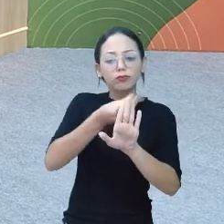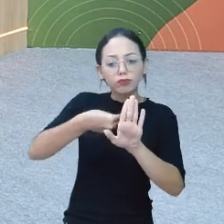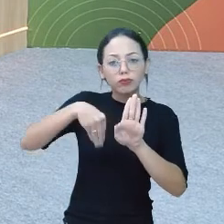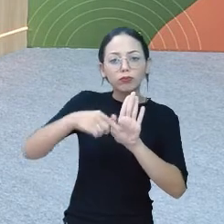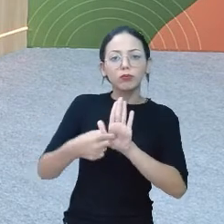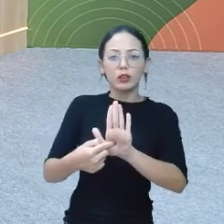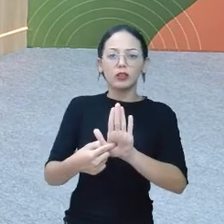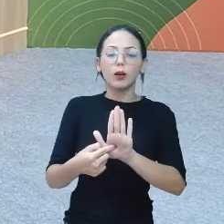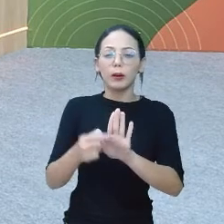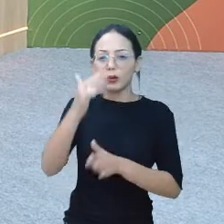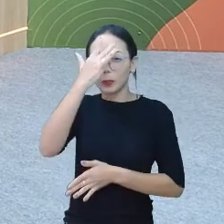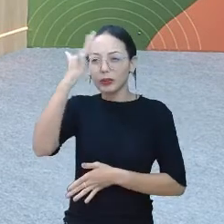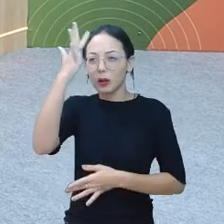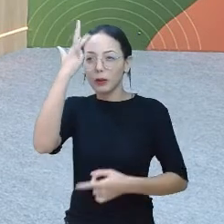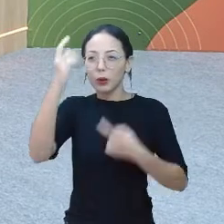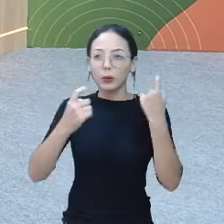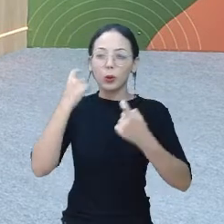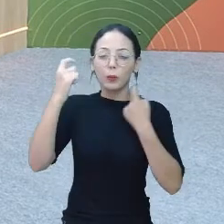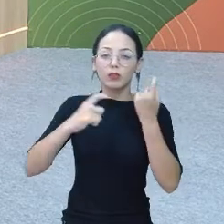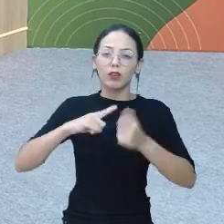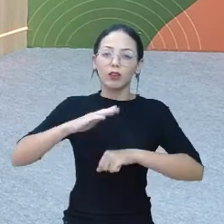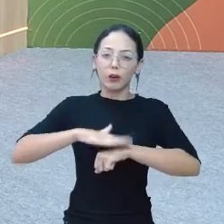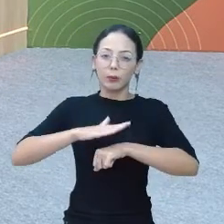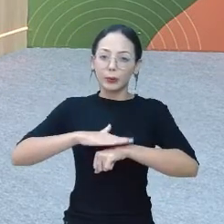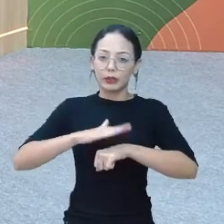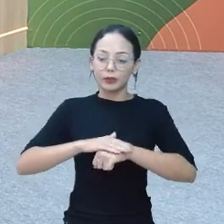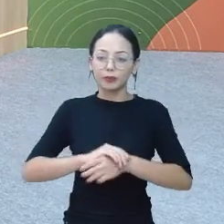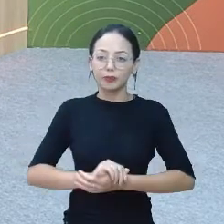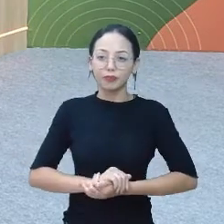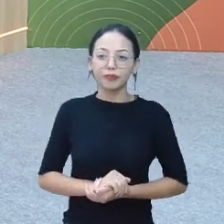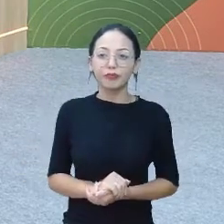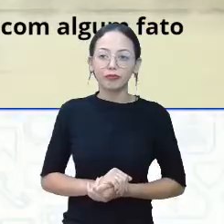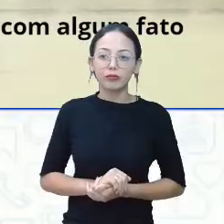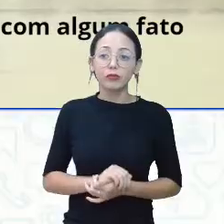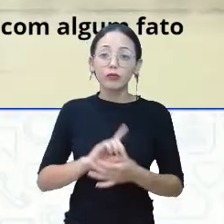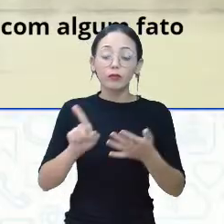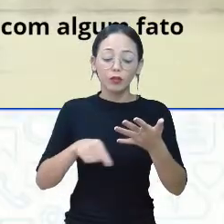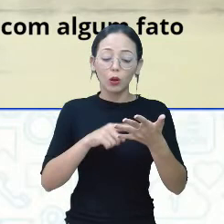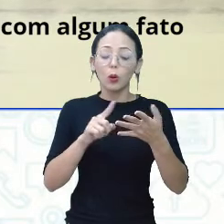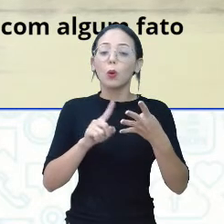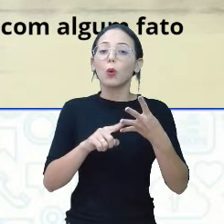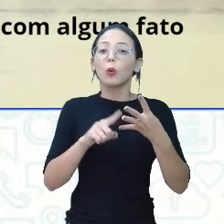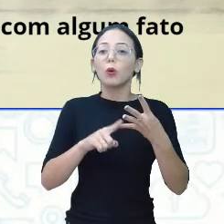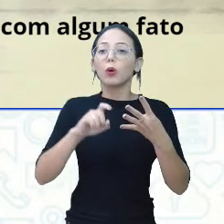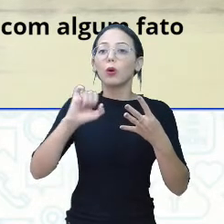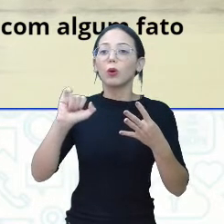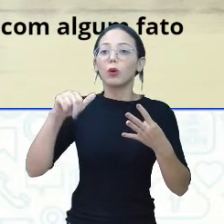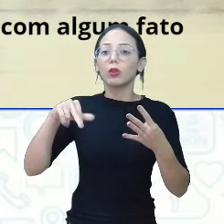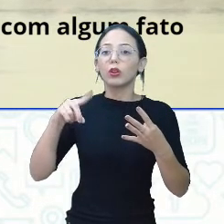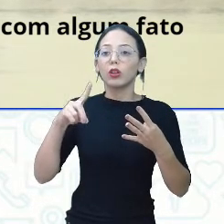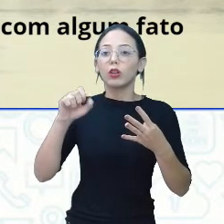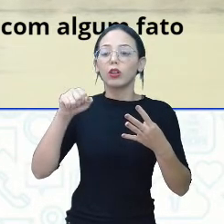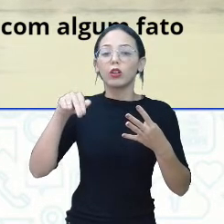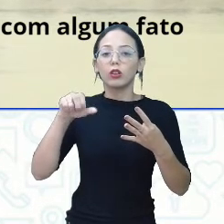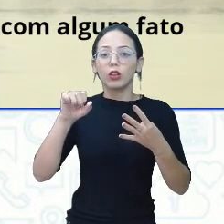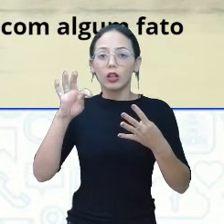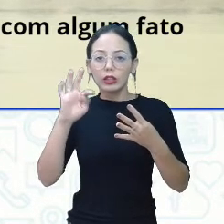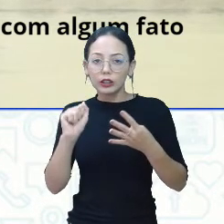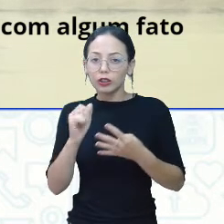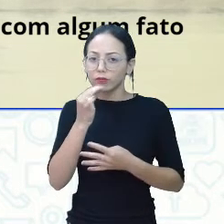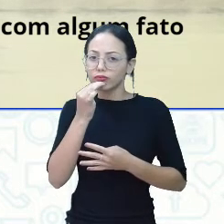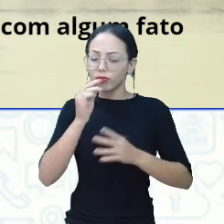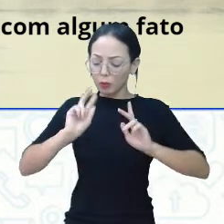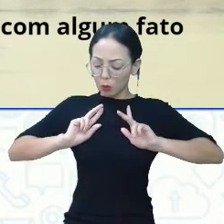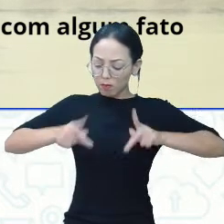preocupação que havia ali naquele contexto. A geração indianista, que é a busca justamente, depois que a gente se reconhece